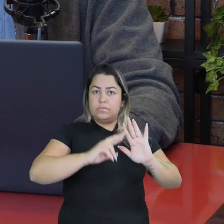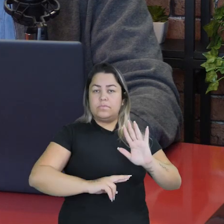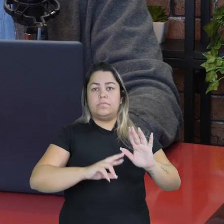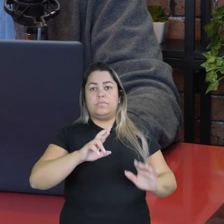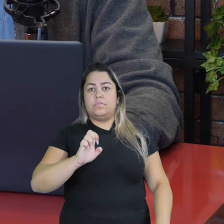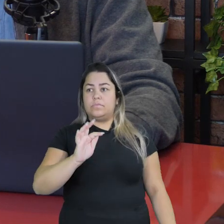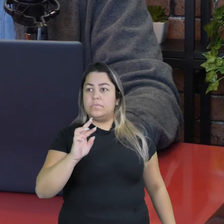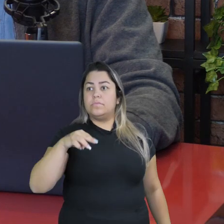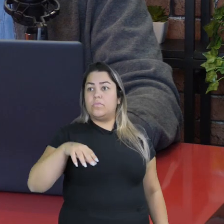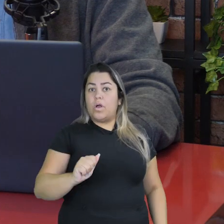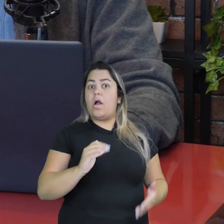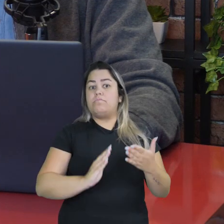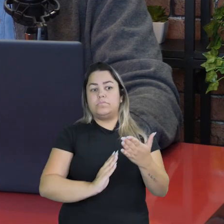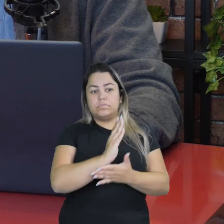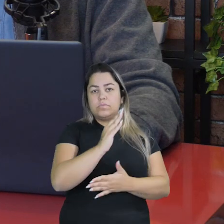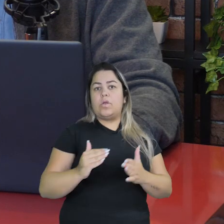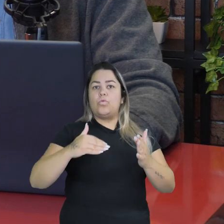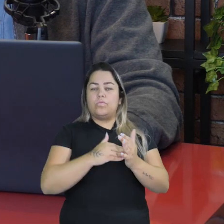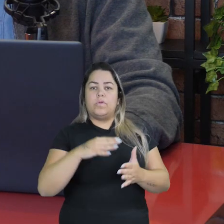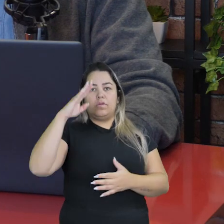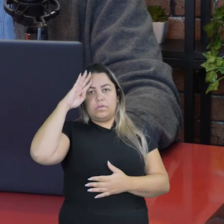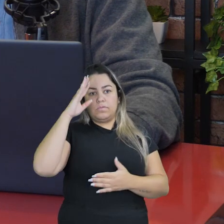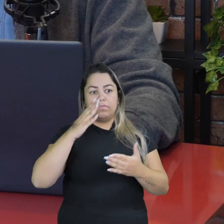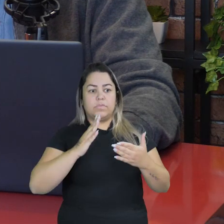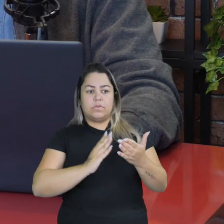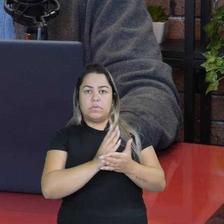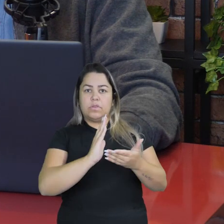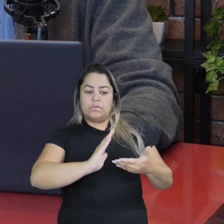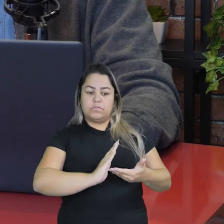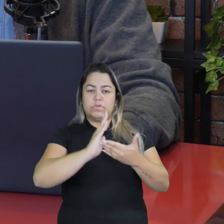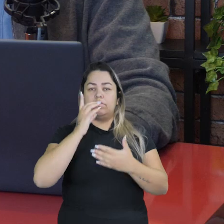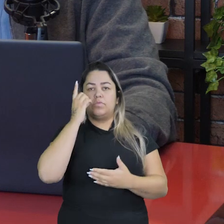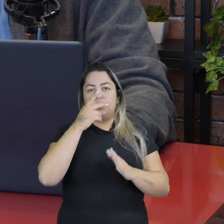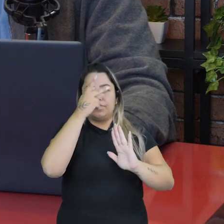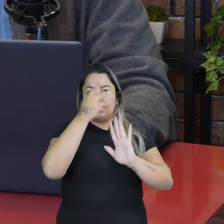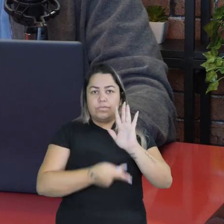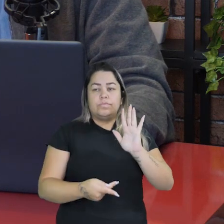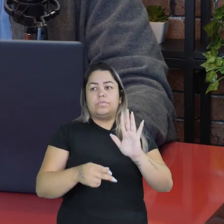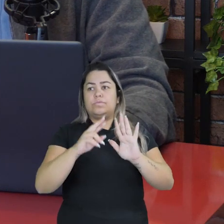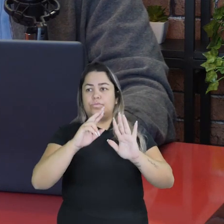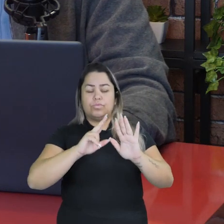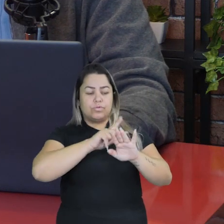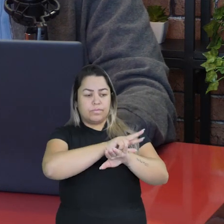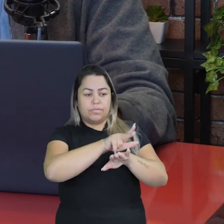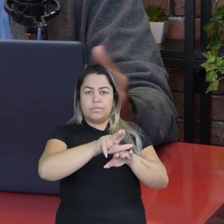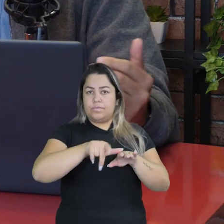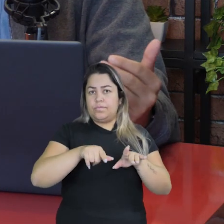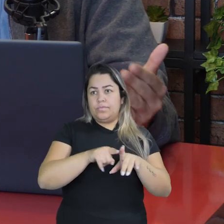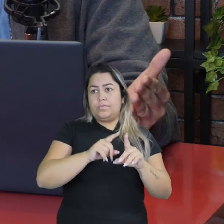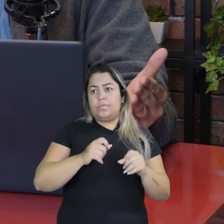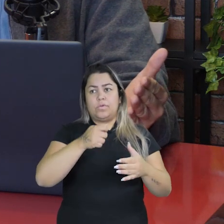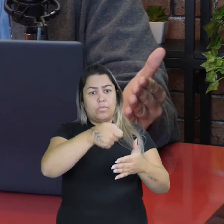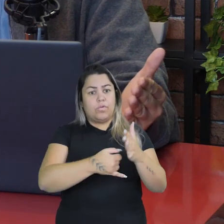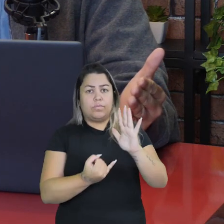que regulamenta a reforma tributária foi aprovado na última quarta-feira pela Câmara dos Deputados. O projeto regulamenta